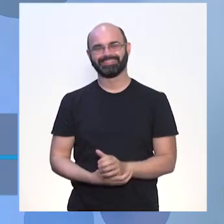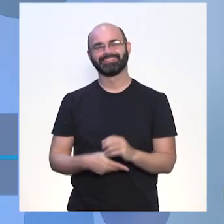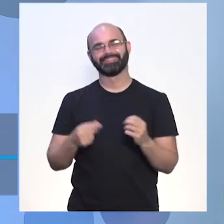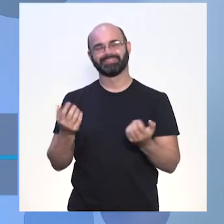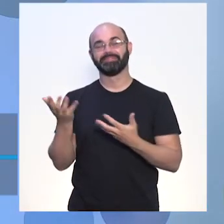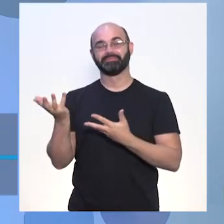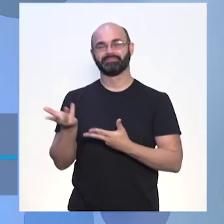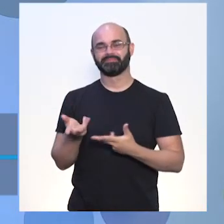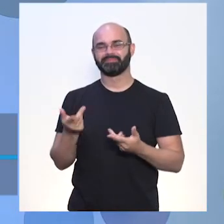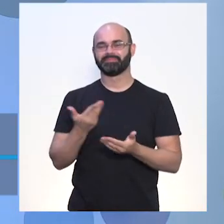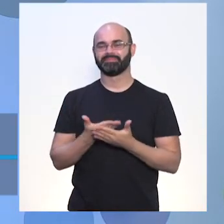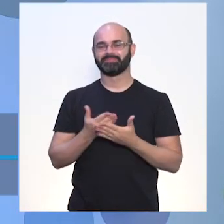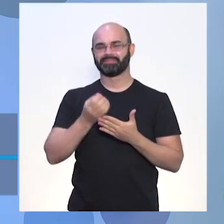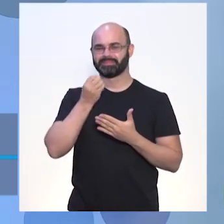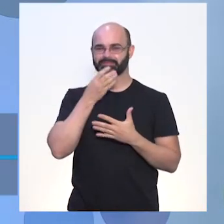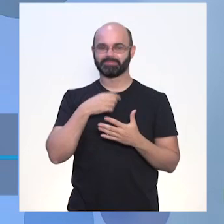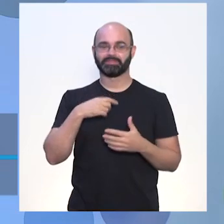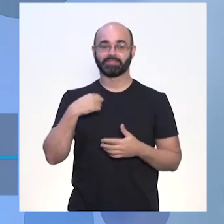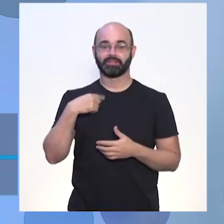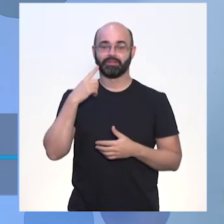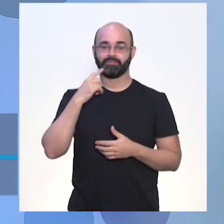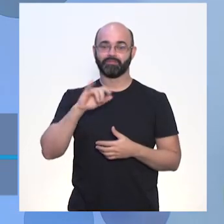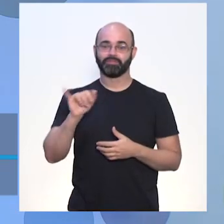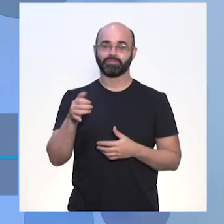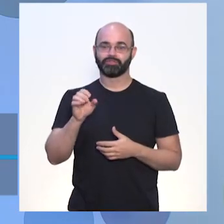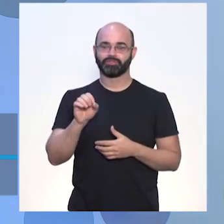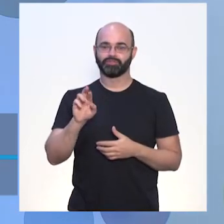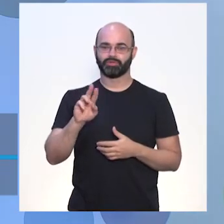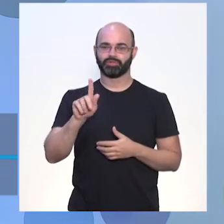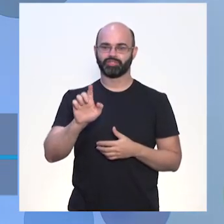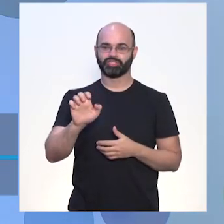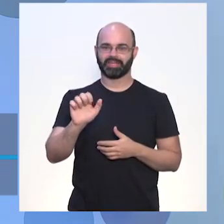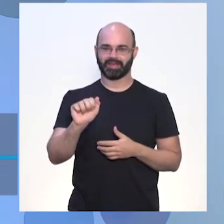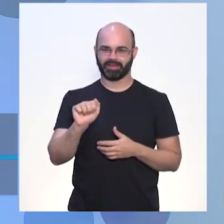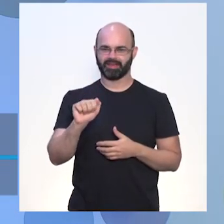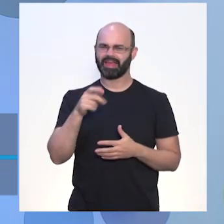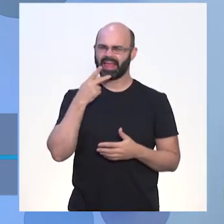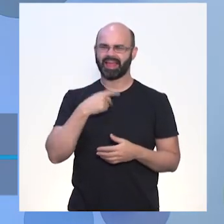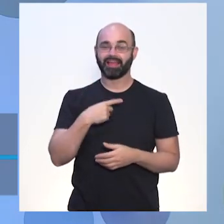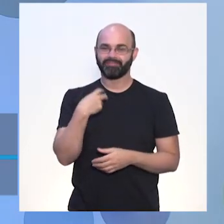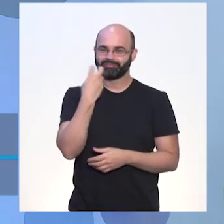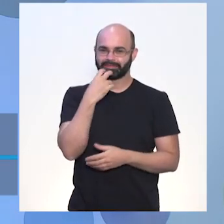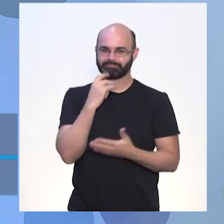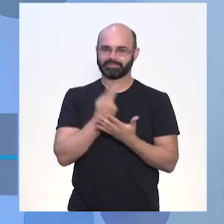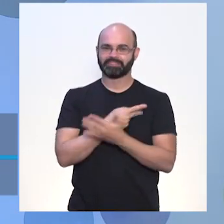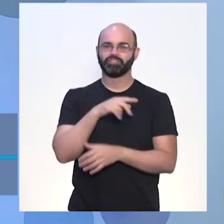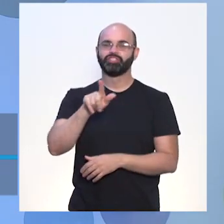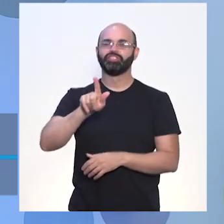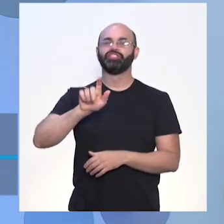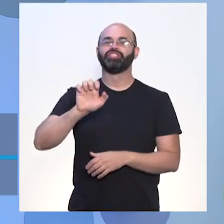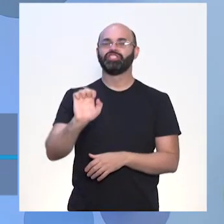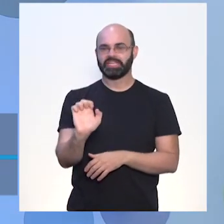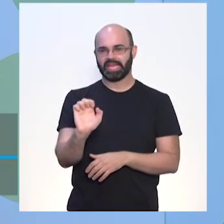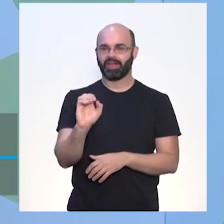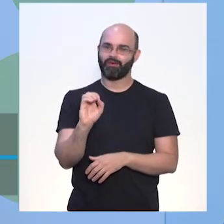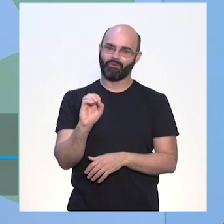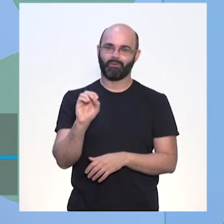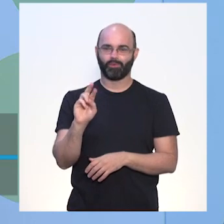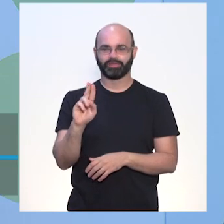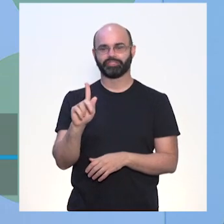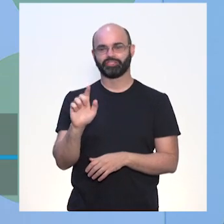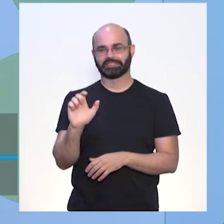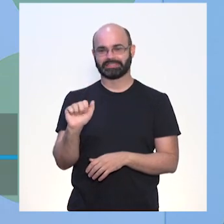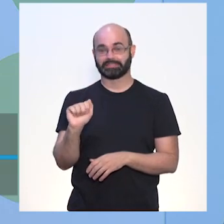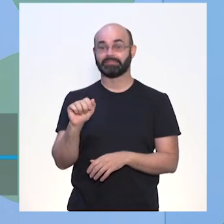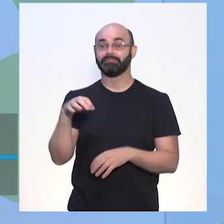hein? E eu falei Georgia, mas olha, ao longo da aula aqui, talvez eu chame ela de Geórgia, né? Mas isso é comum errarem o seu nome, né, Georgia? Normal.